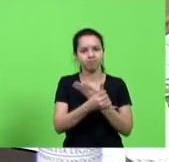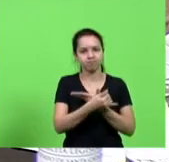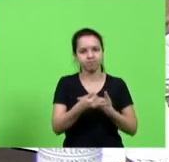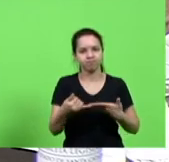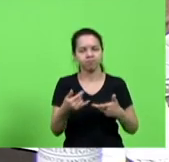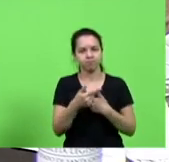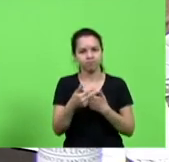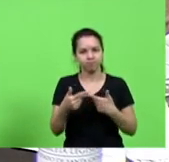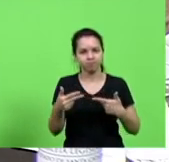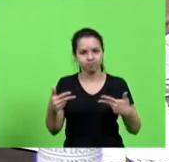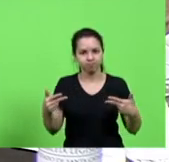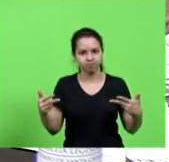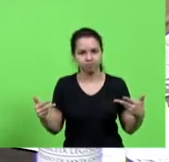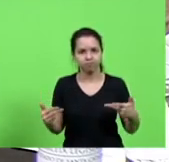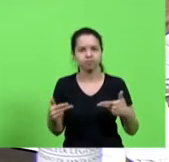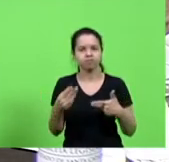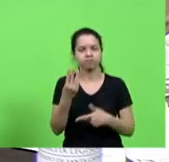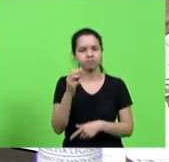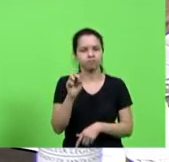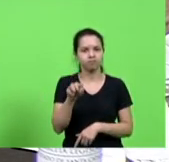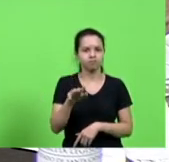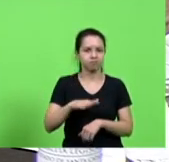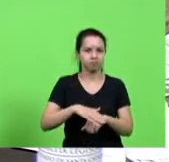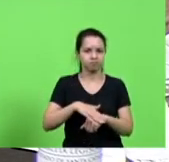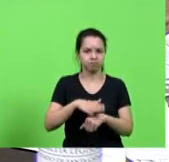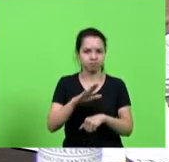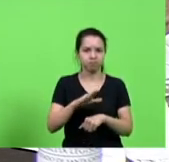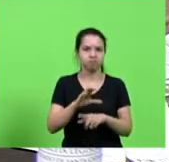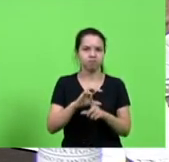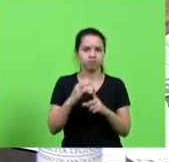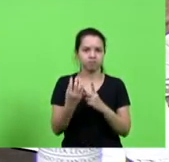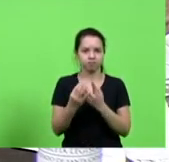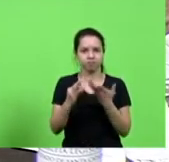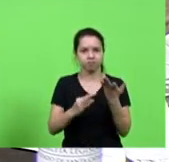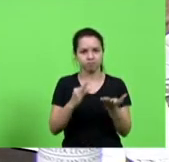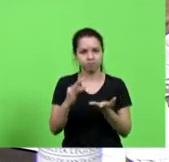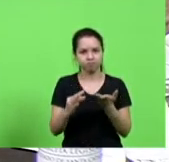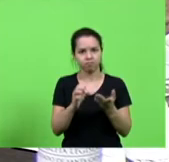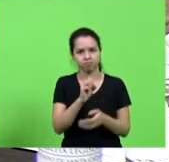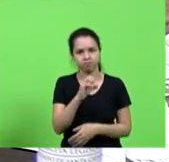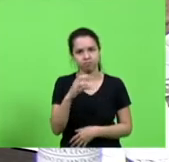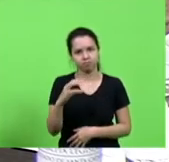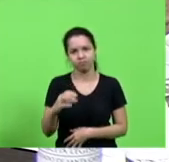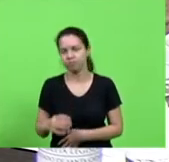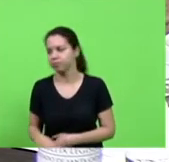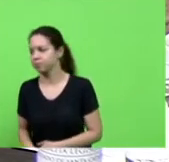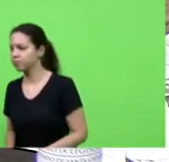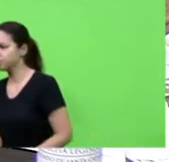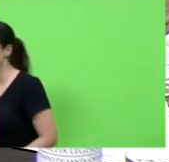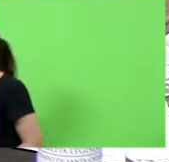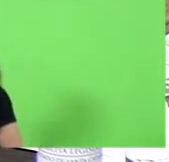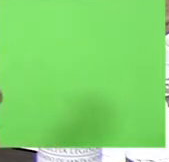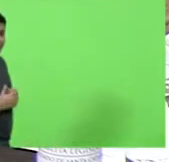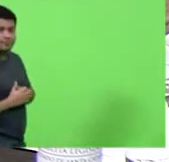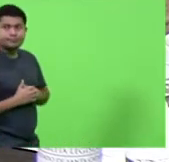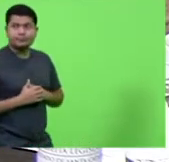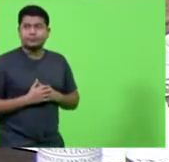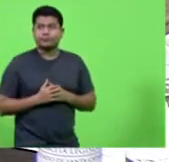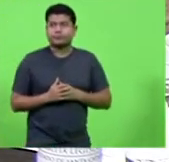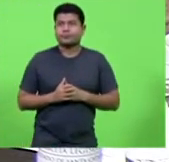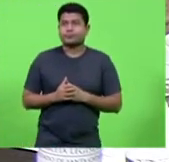dependentes químicos acolhidos hoje em comunidades terapêuticas em Santa Catarina. Então, foi uma vitória que eu acredito aí